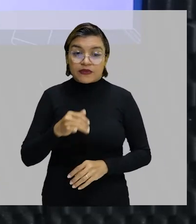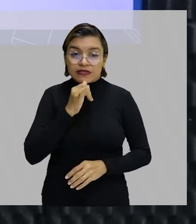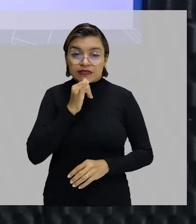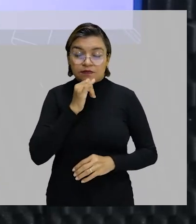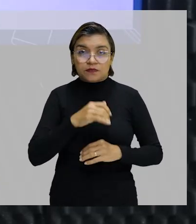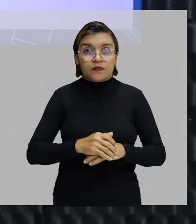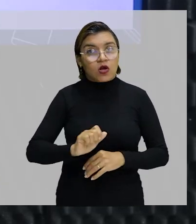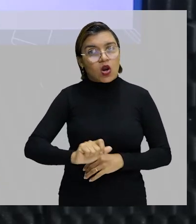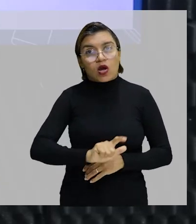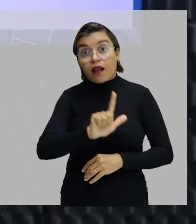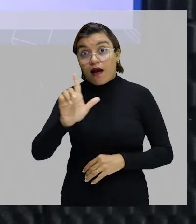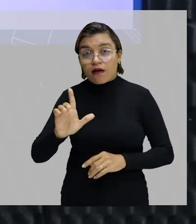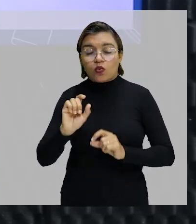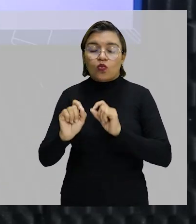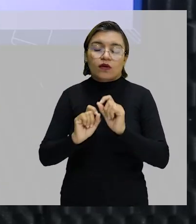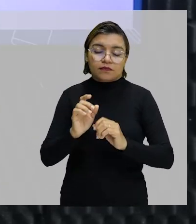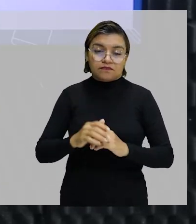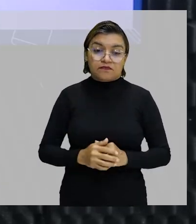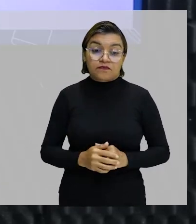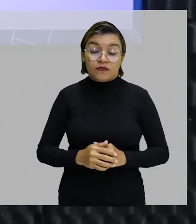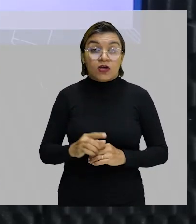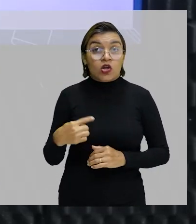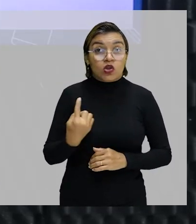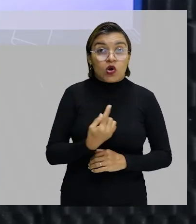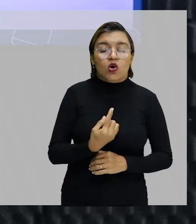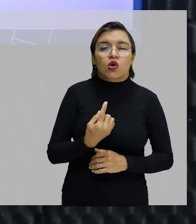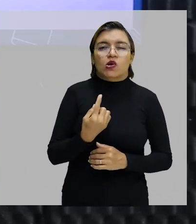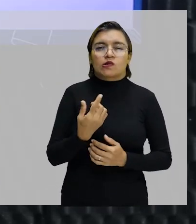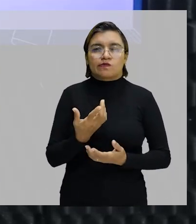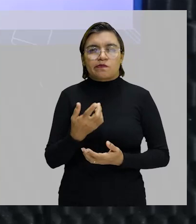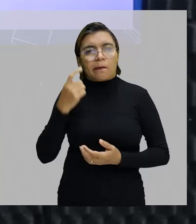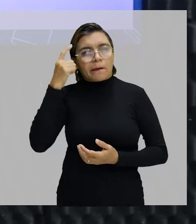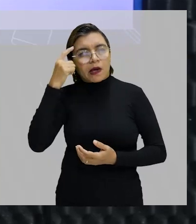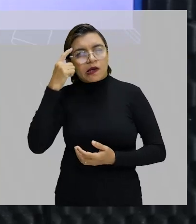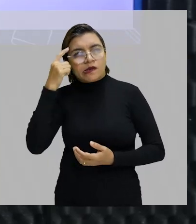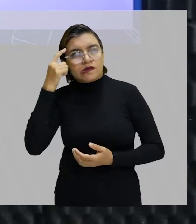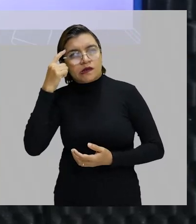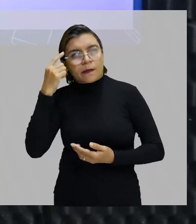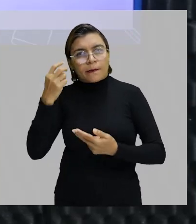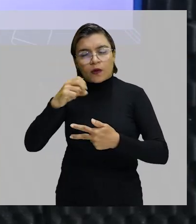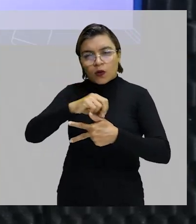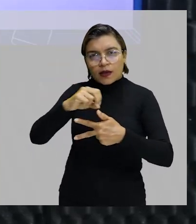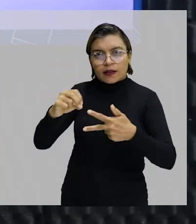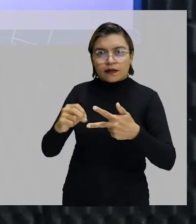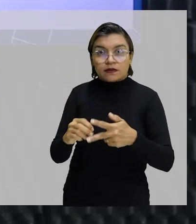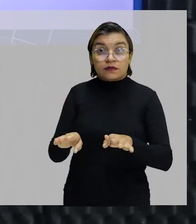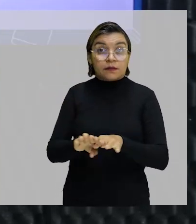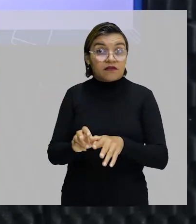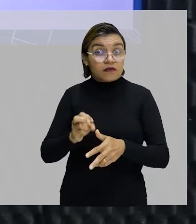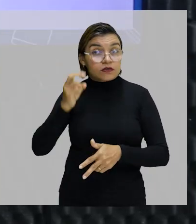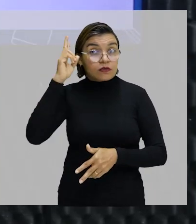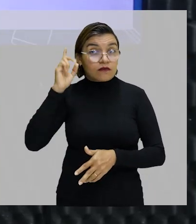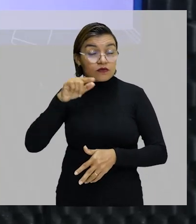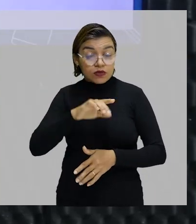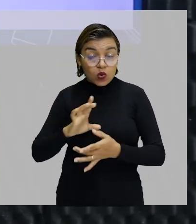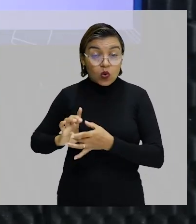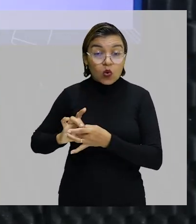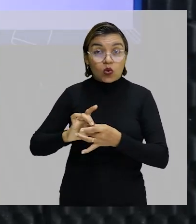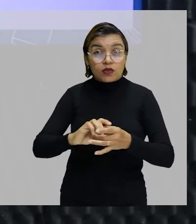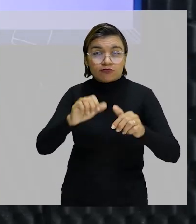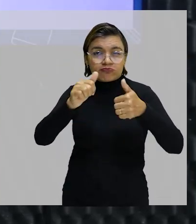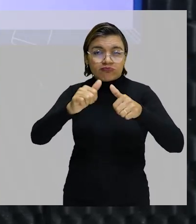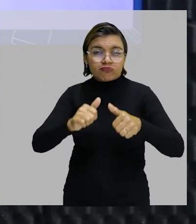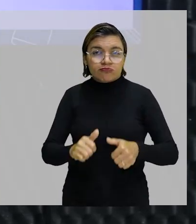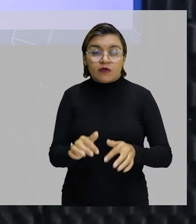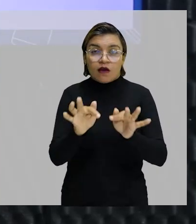sempre fala isso nas aulas, quando nós pensamos nas questões de Enem e vestibular, você vai analisar isso em contextos. Essas